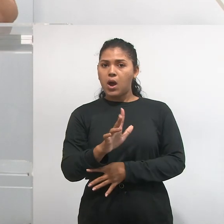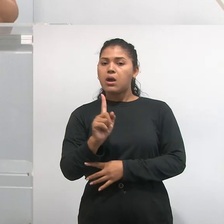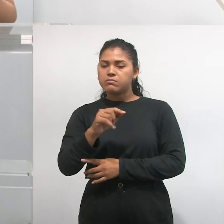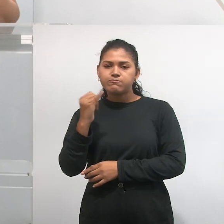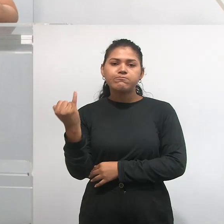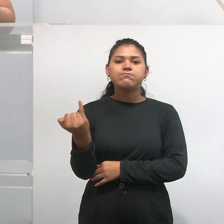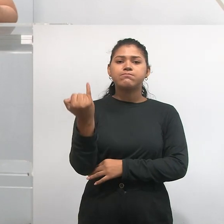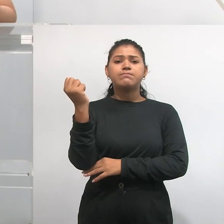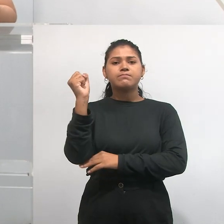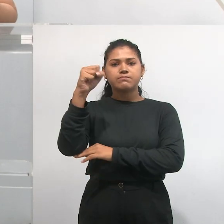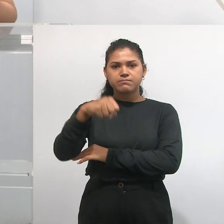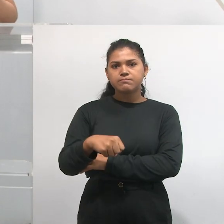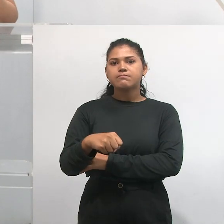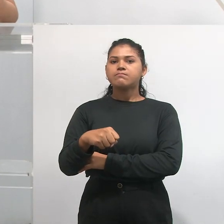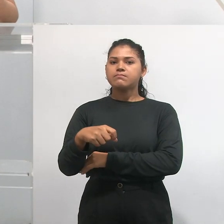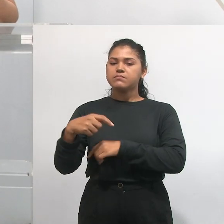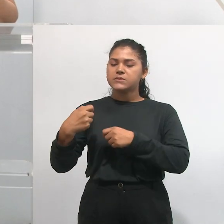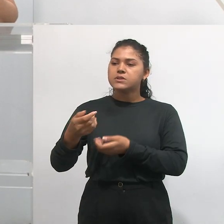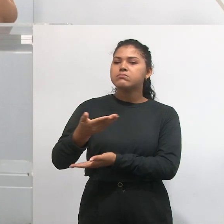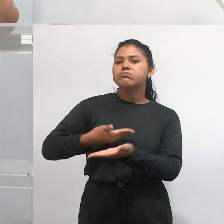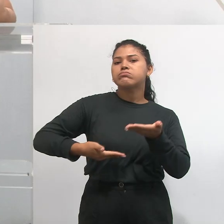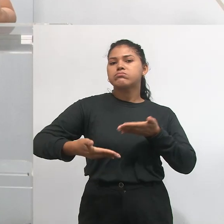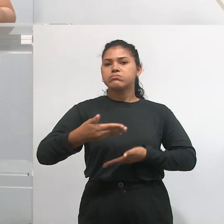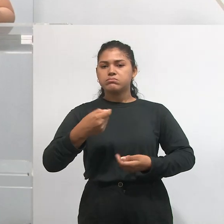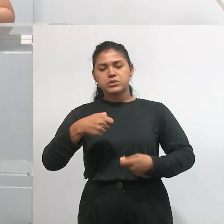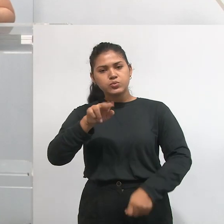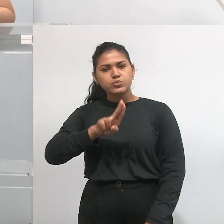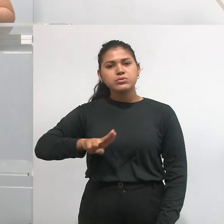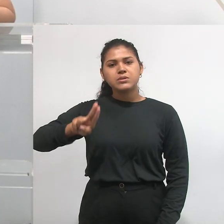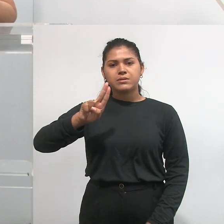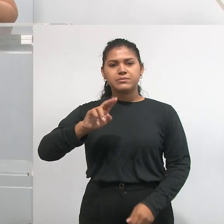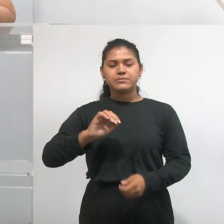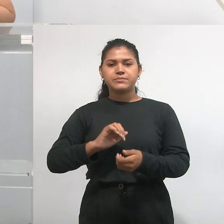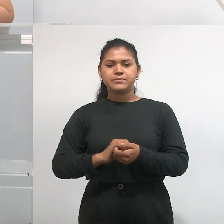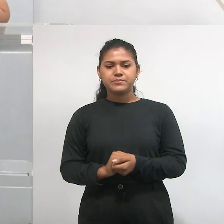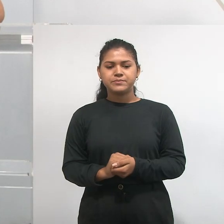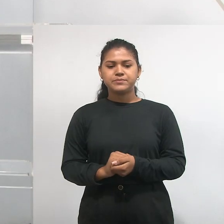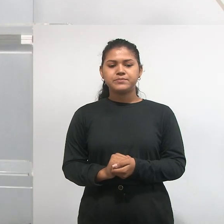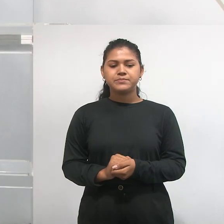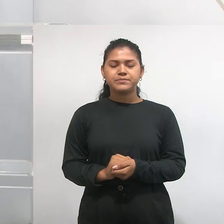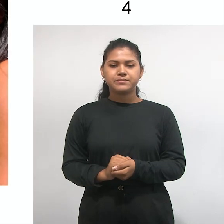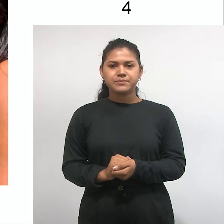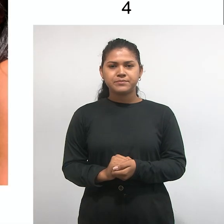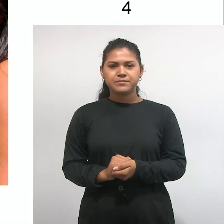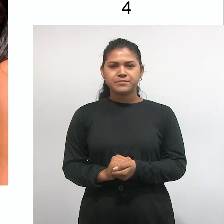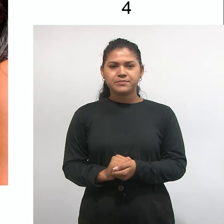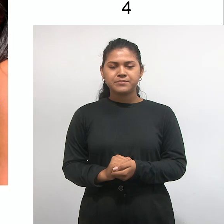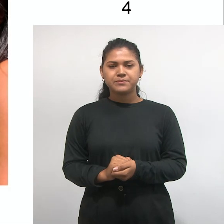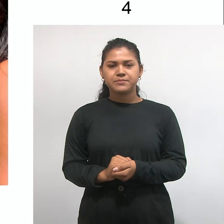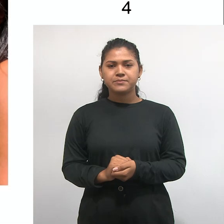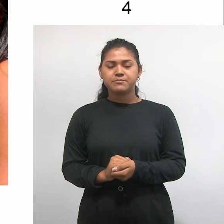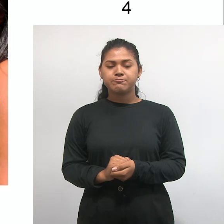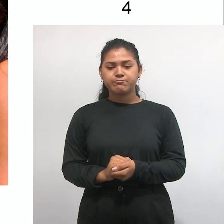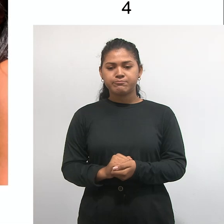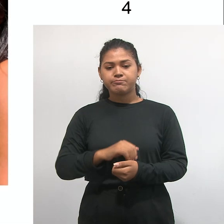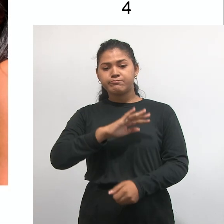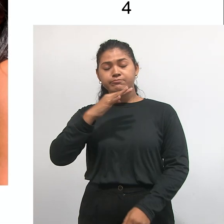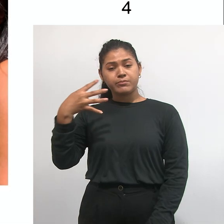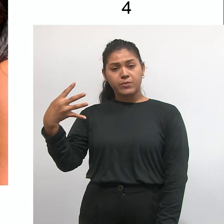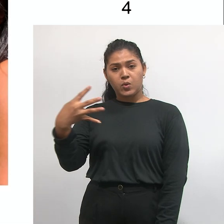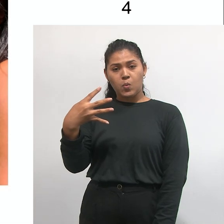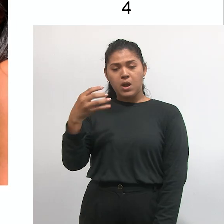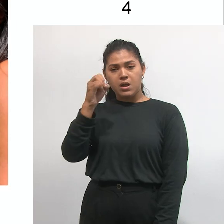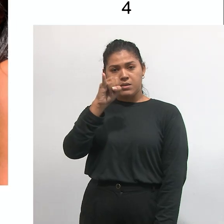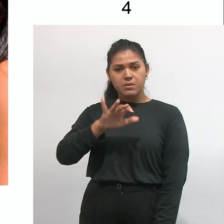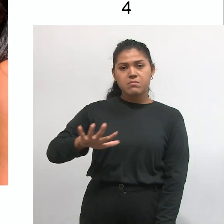conhecimentos que precisam serem utilizados cada vez mais. Tá certo? E por último, não